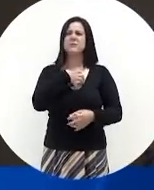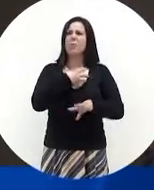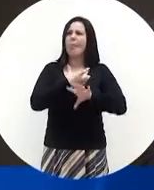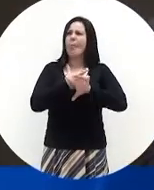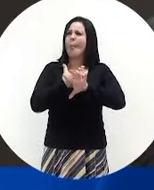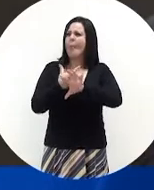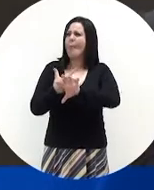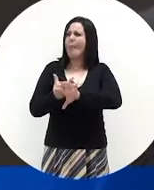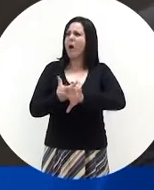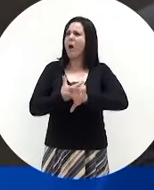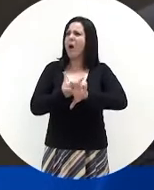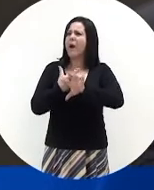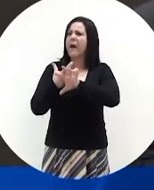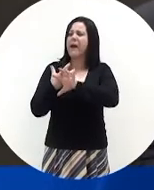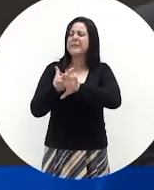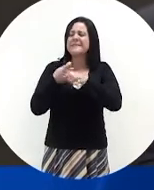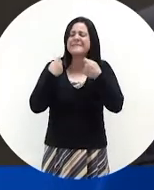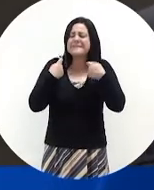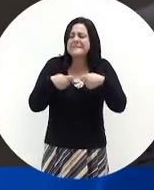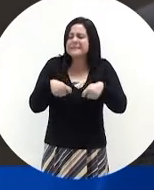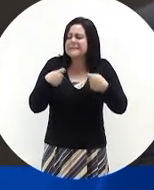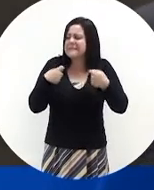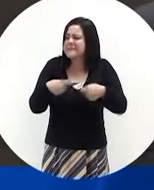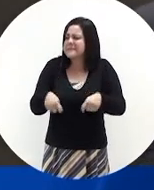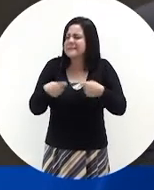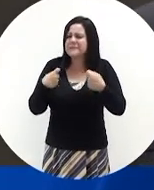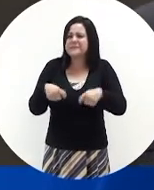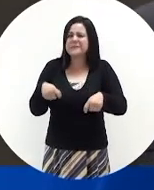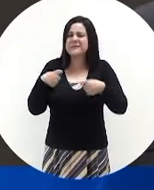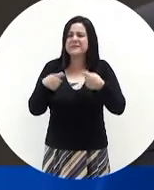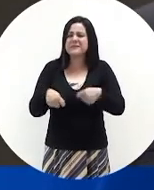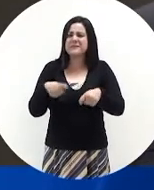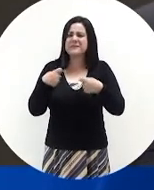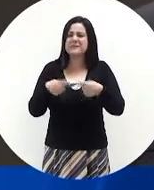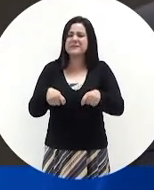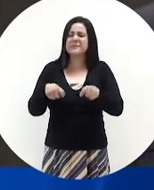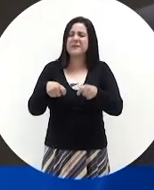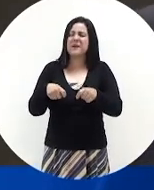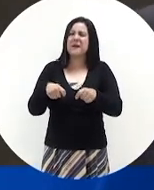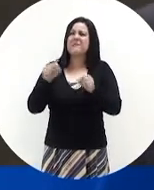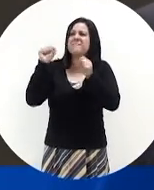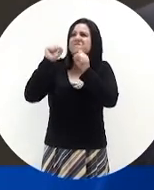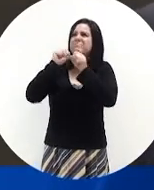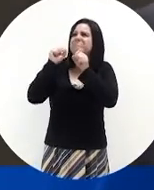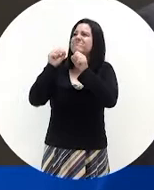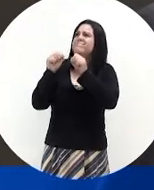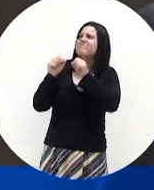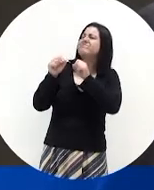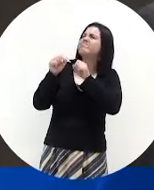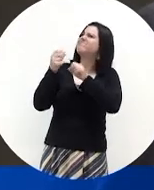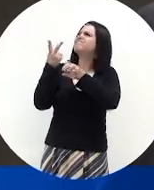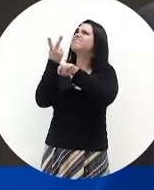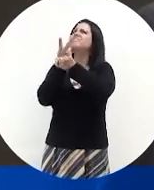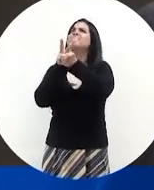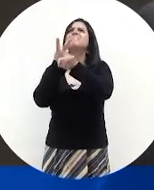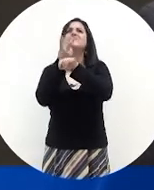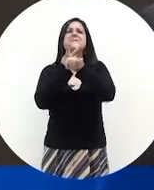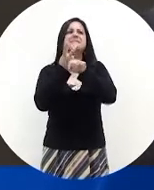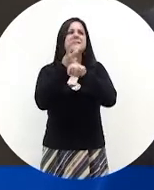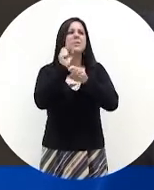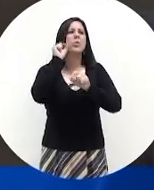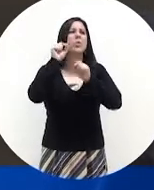sentimento, um vazio, uma necessidade que nos reporta